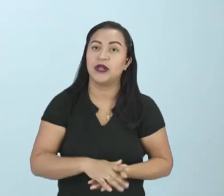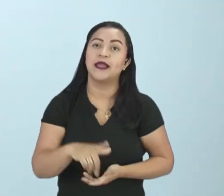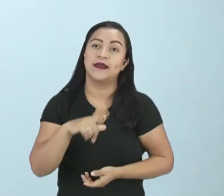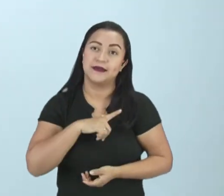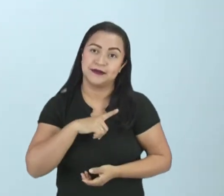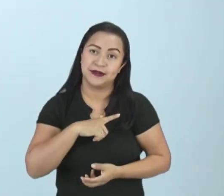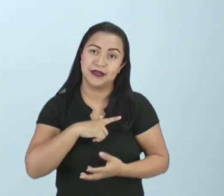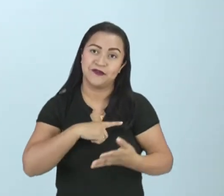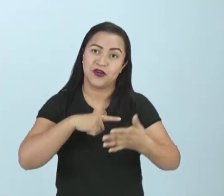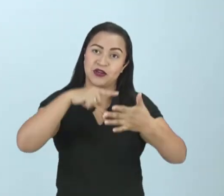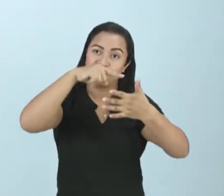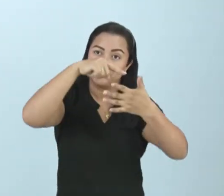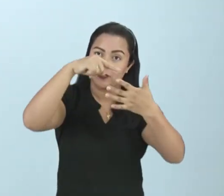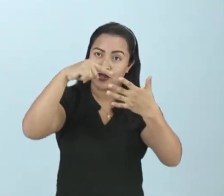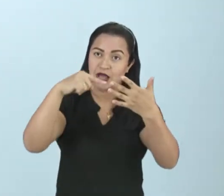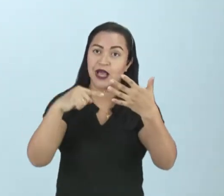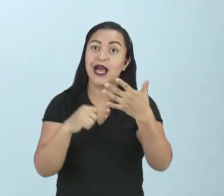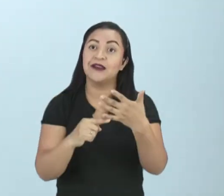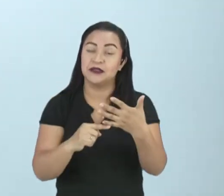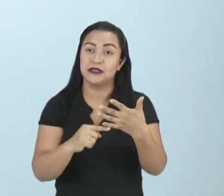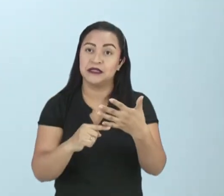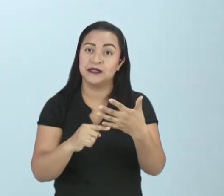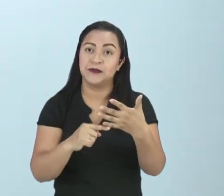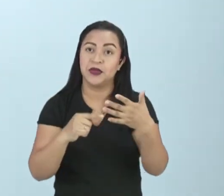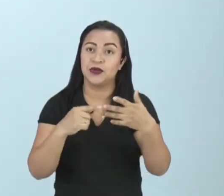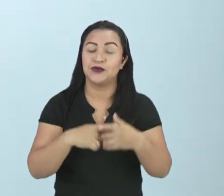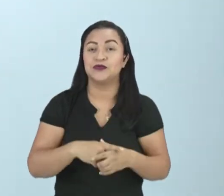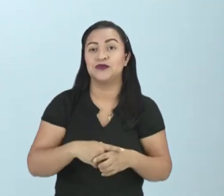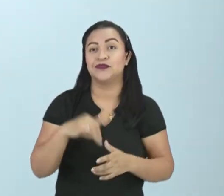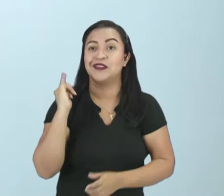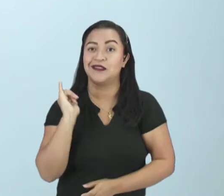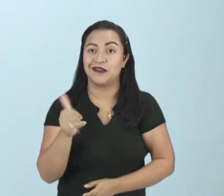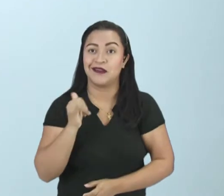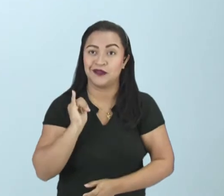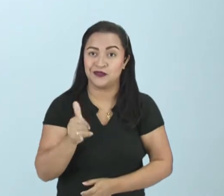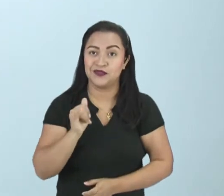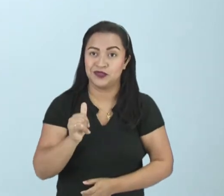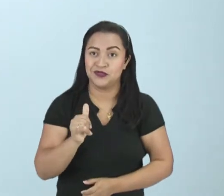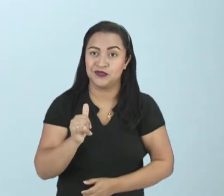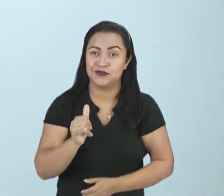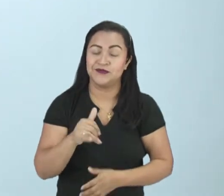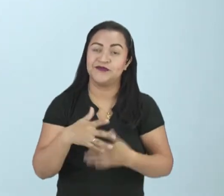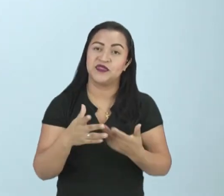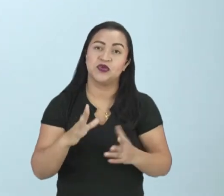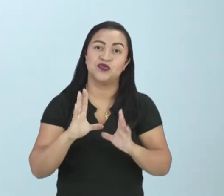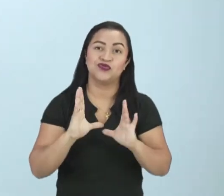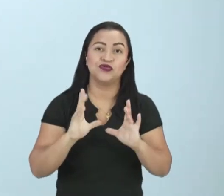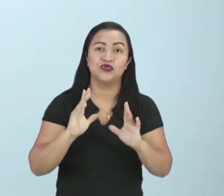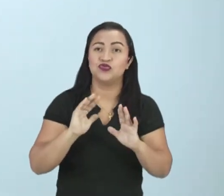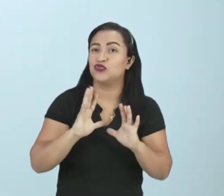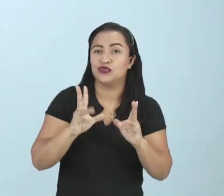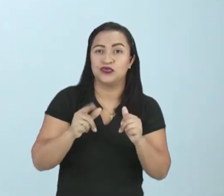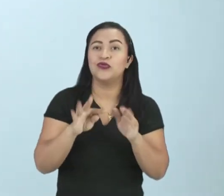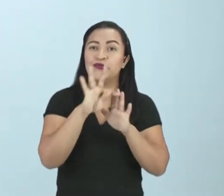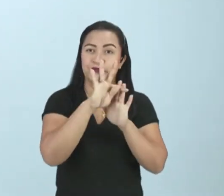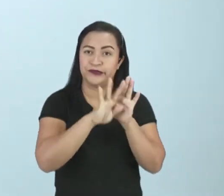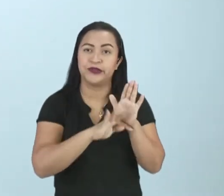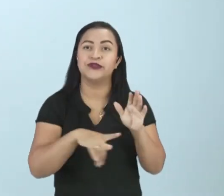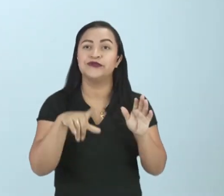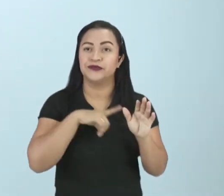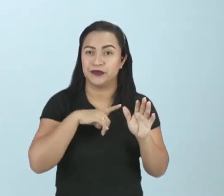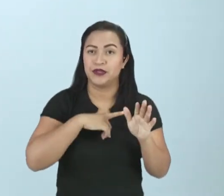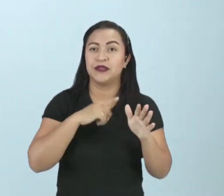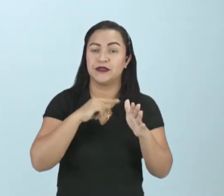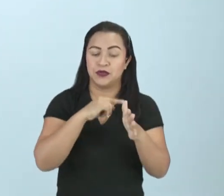os elementos da narrativa, que já foram listados aí. Então, todo texto narrativo vão ter esses